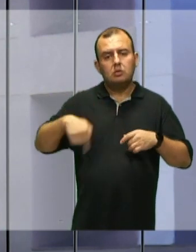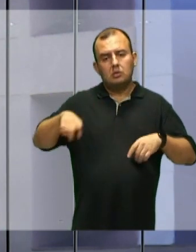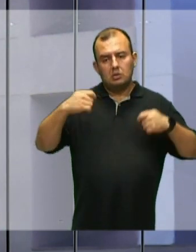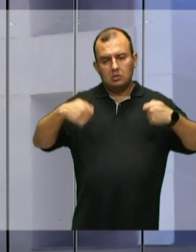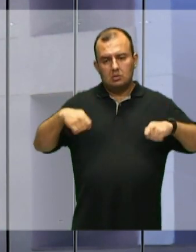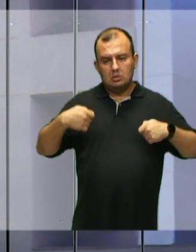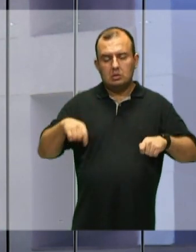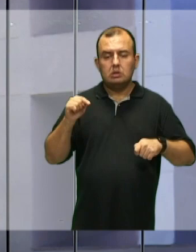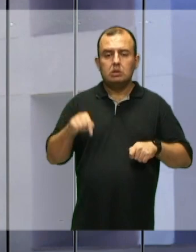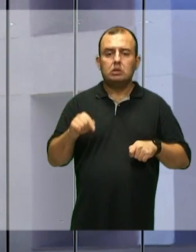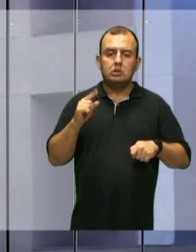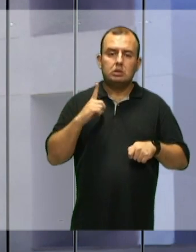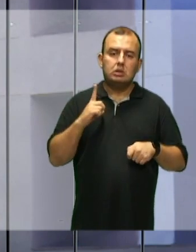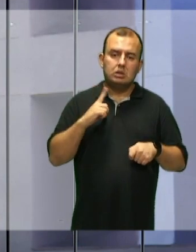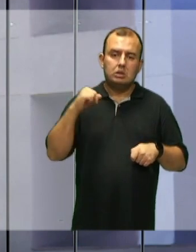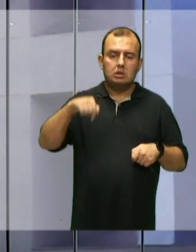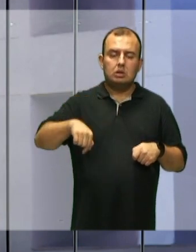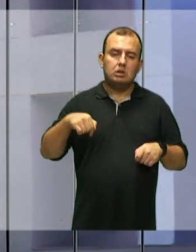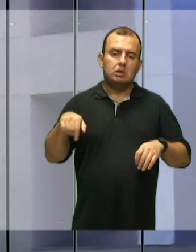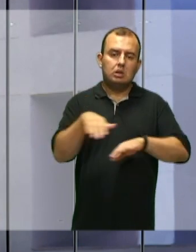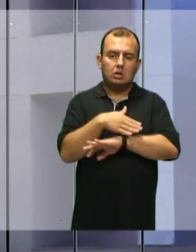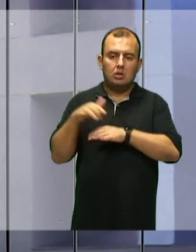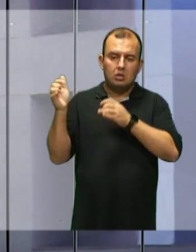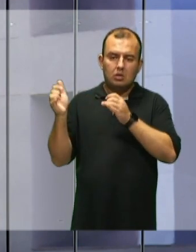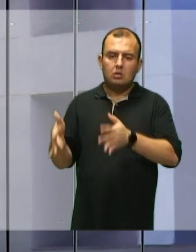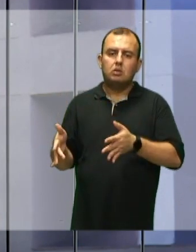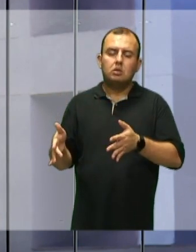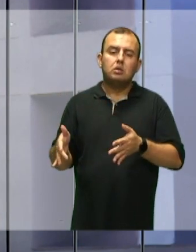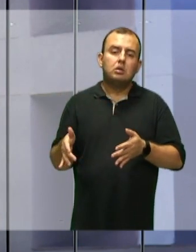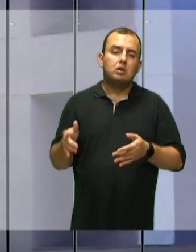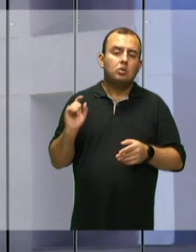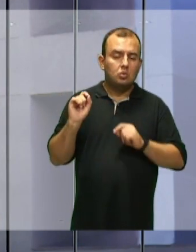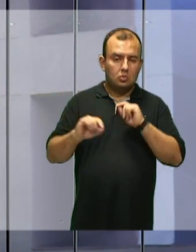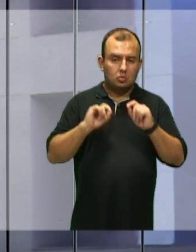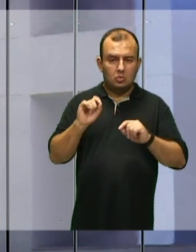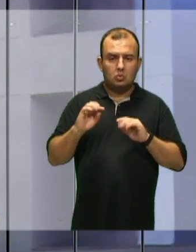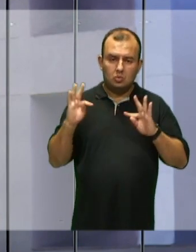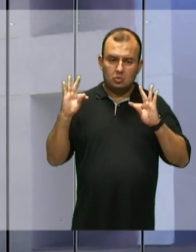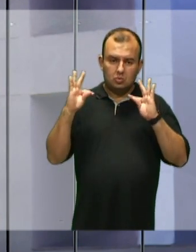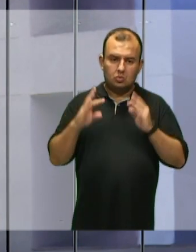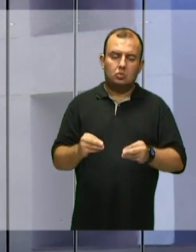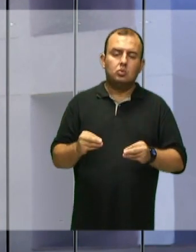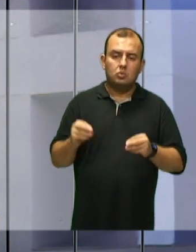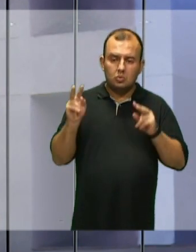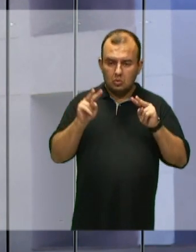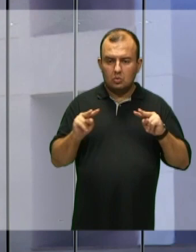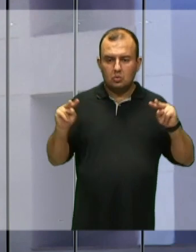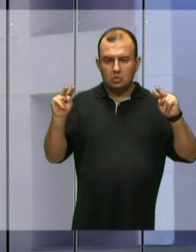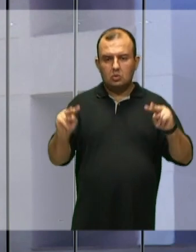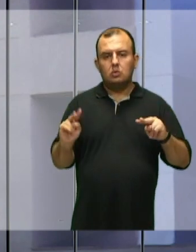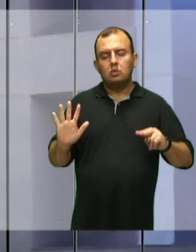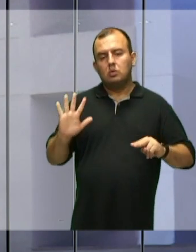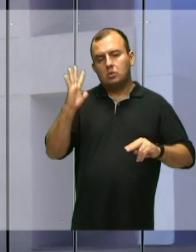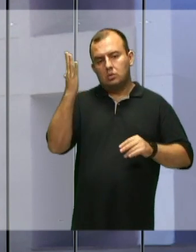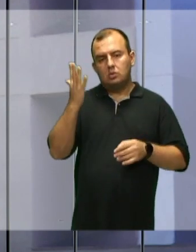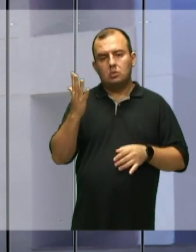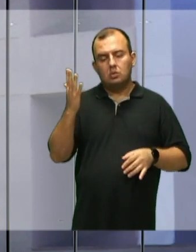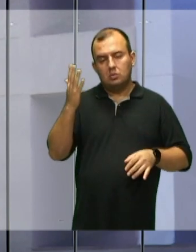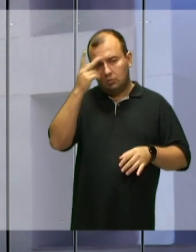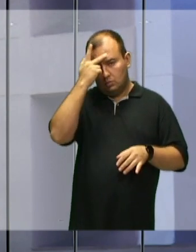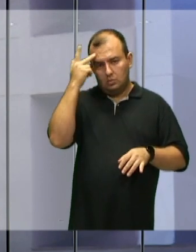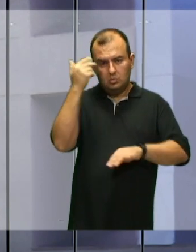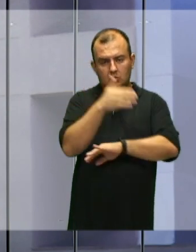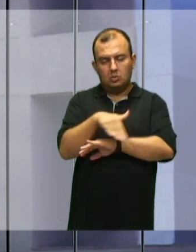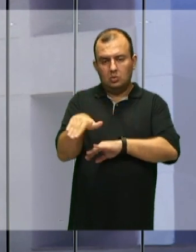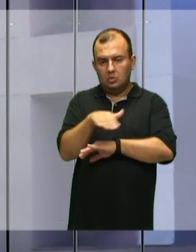existem nela e realmente a questão dos moradores de rua é uma questão que tá aí para todo mundo visualizar o que tá acontecendo o morador de rua